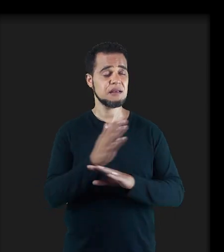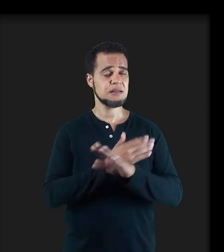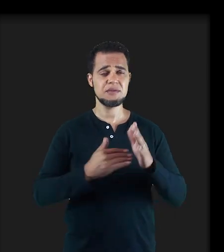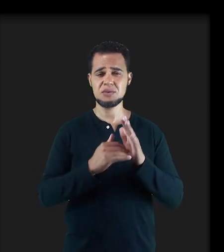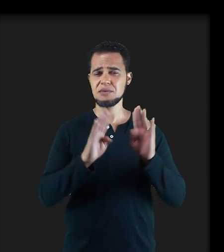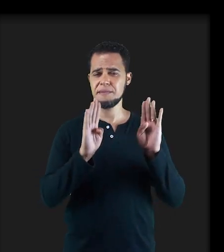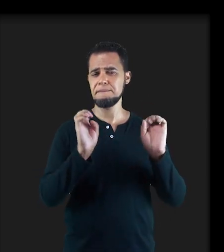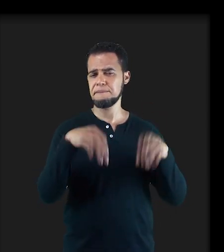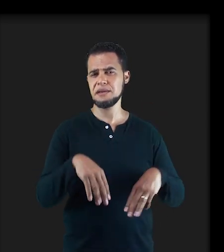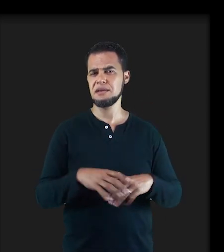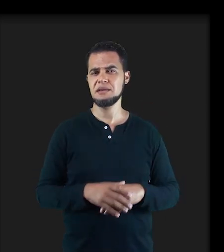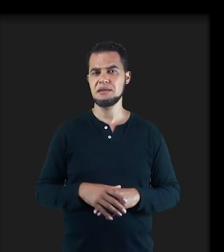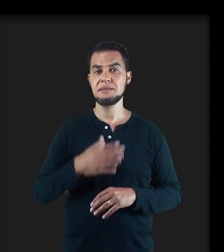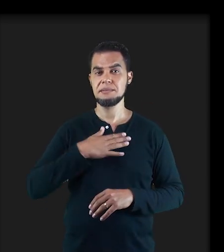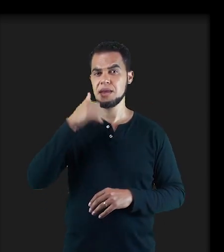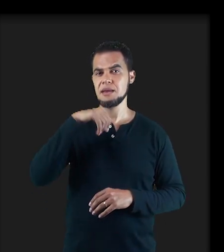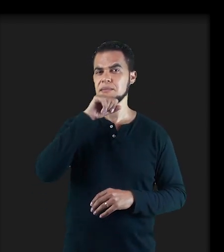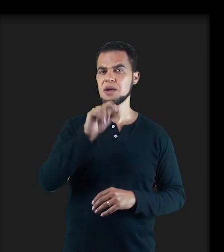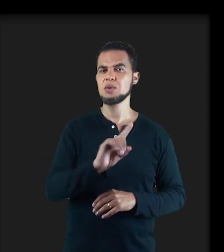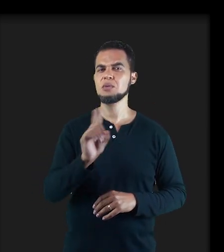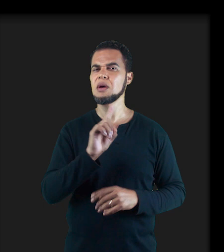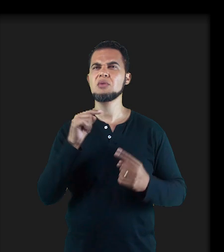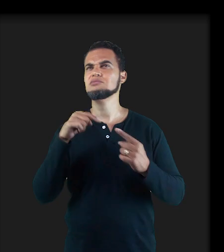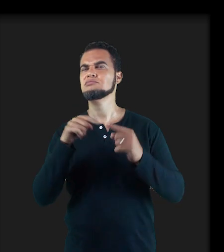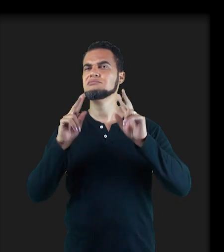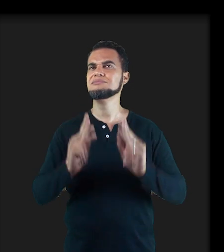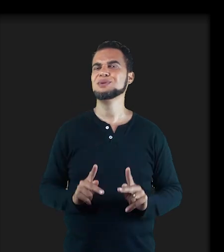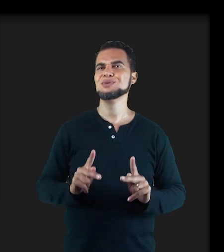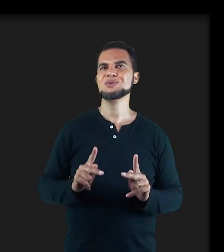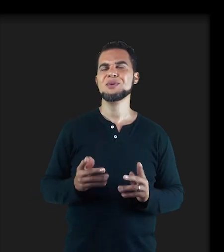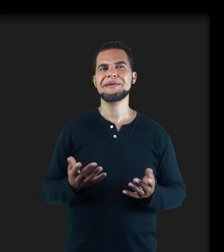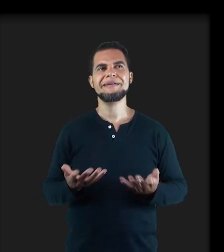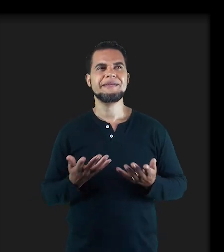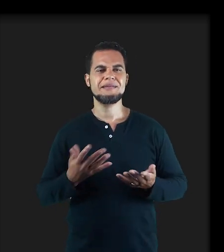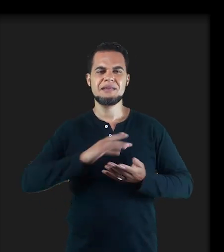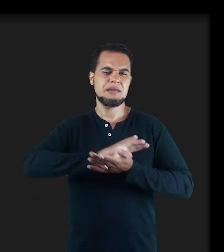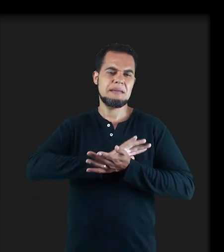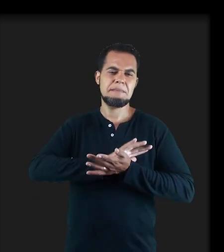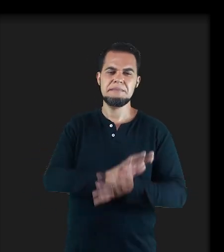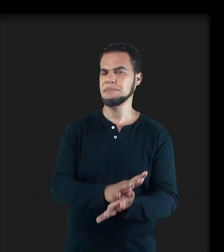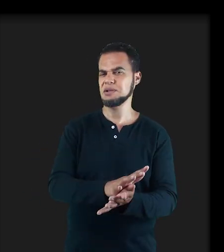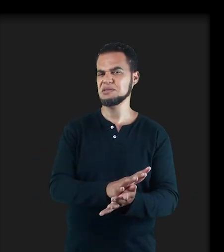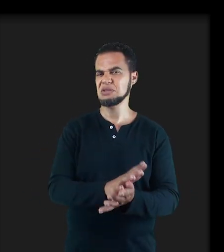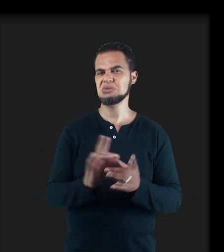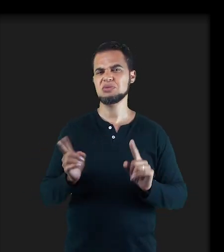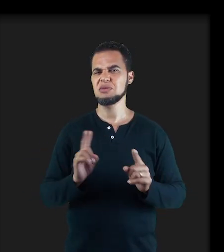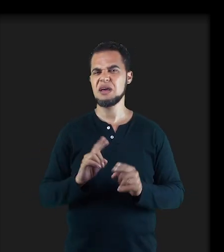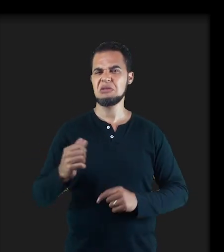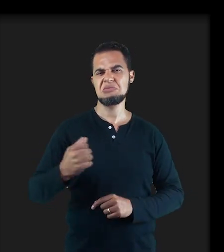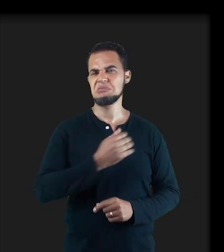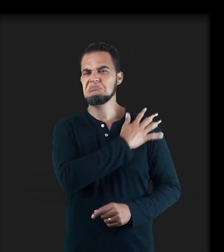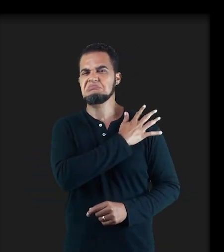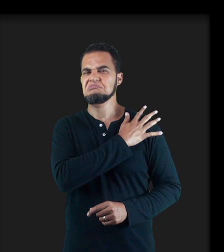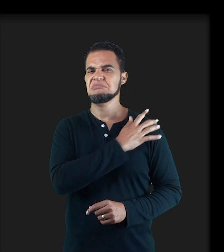E que tava tudo bem. Minha mãe, ela não é esse tipo de pessoa que tem preconceito, assim. Ela